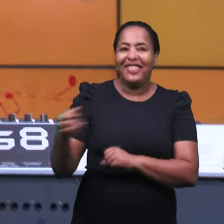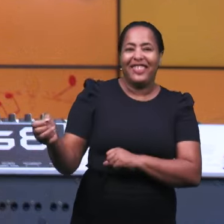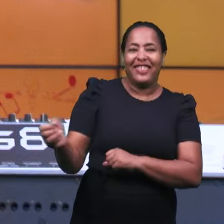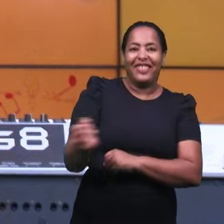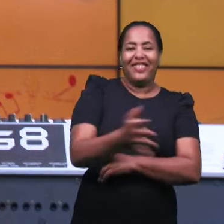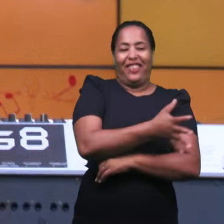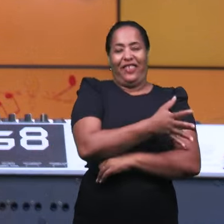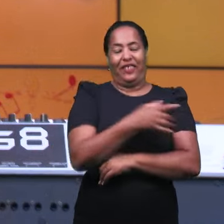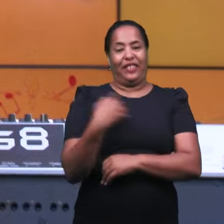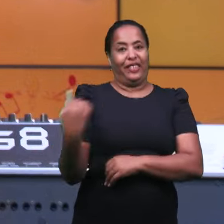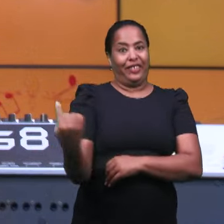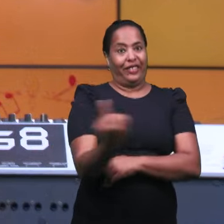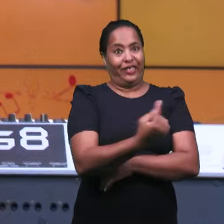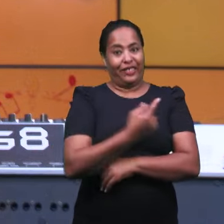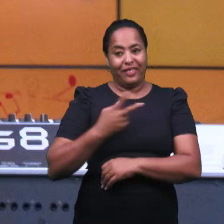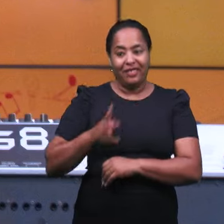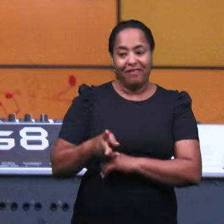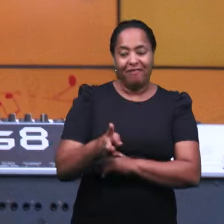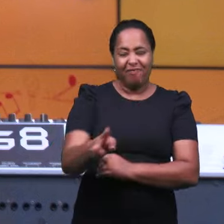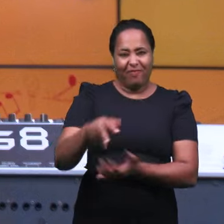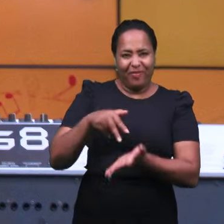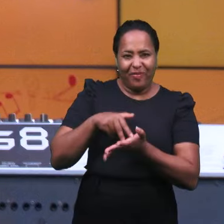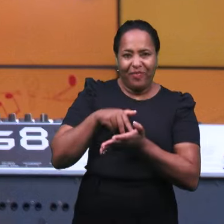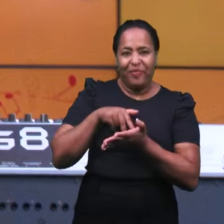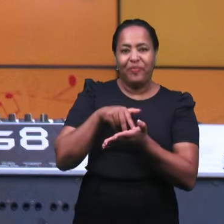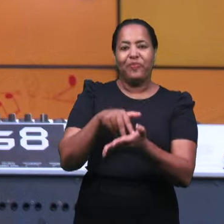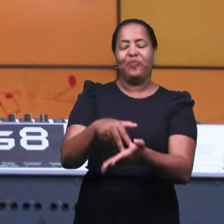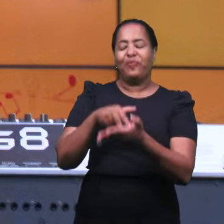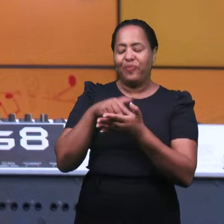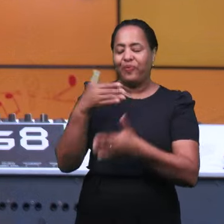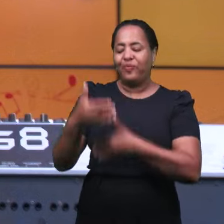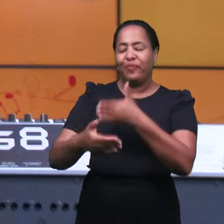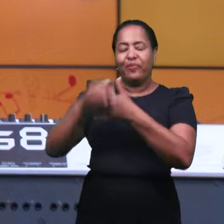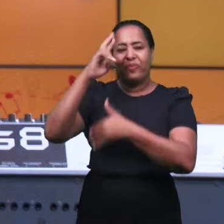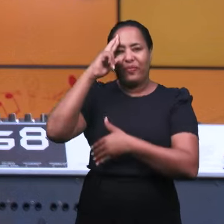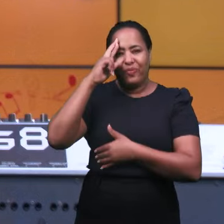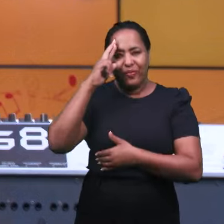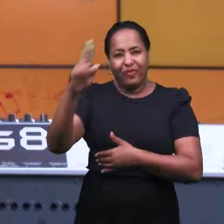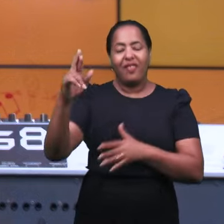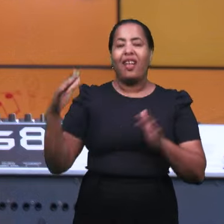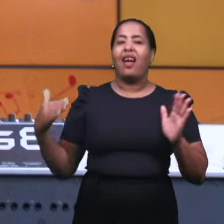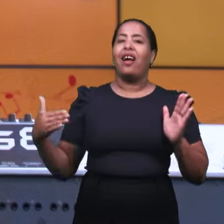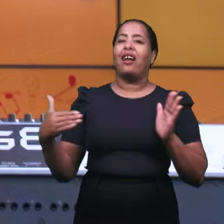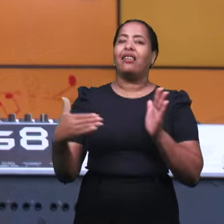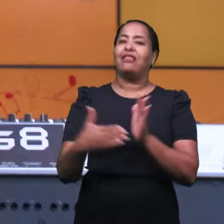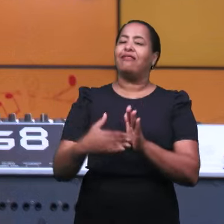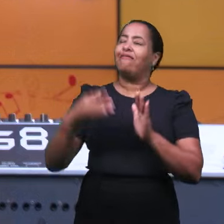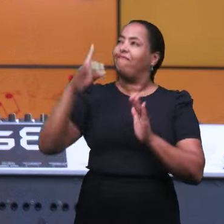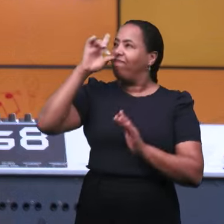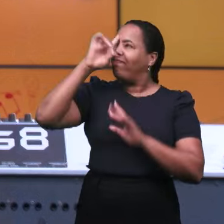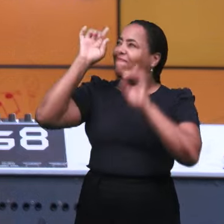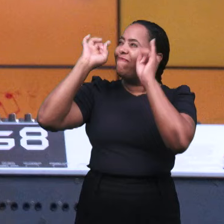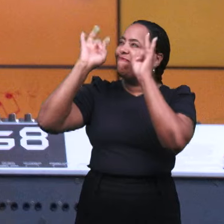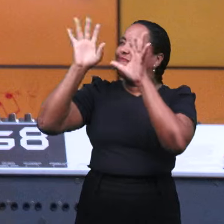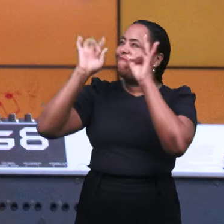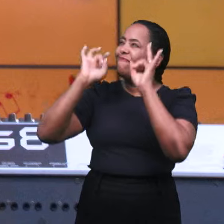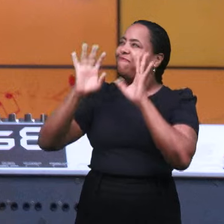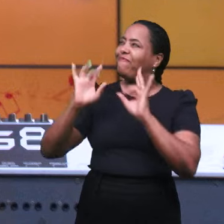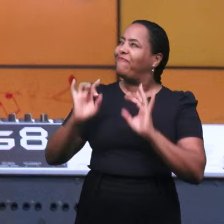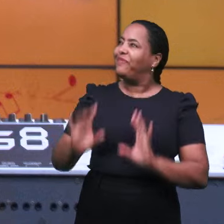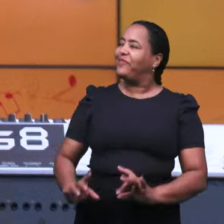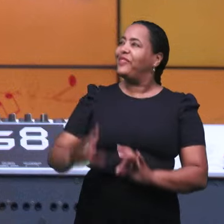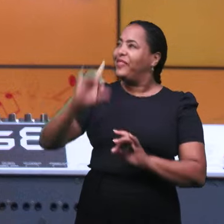possamos continuar firmes na presença do Senhor até o grande dia, o dia